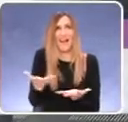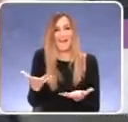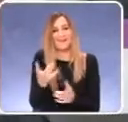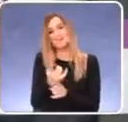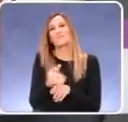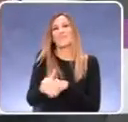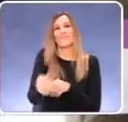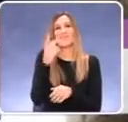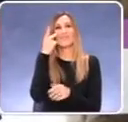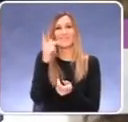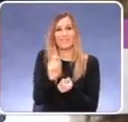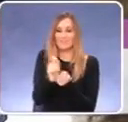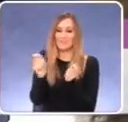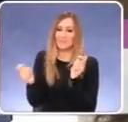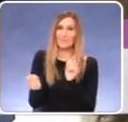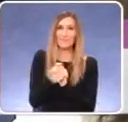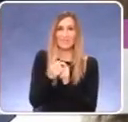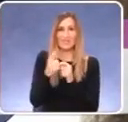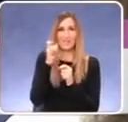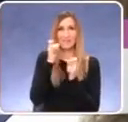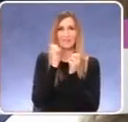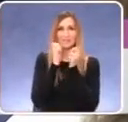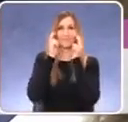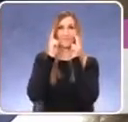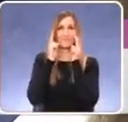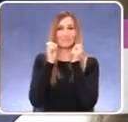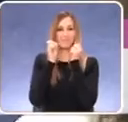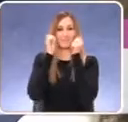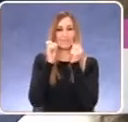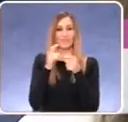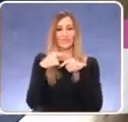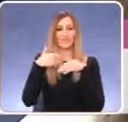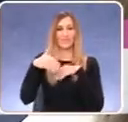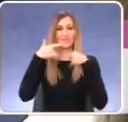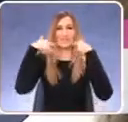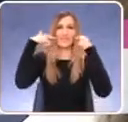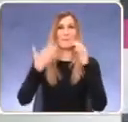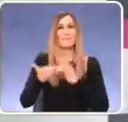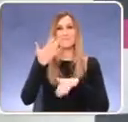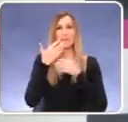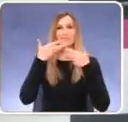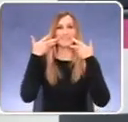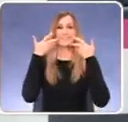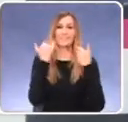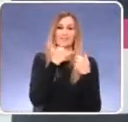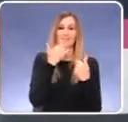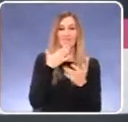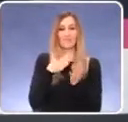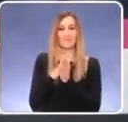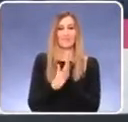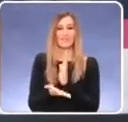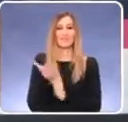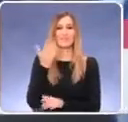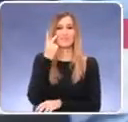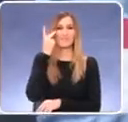vida agora, depois de pôr os implantes, vou sorrir mais, vou ser mais feliz, vou desfrutar mais da